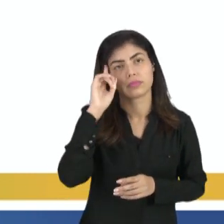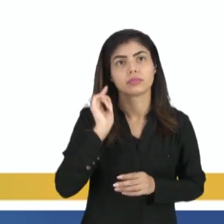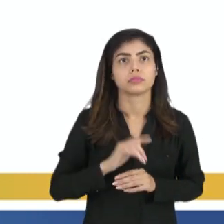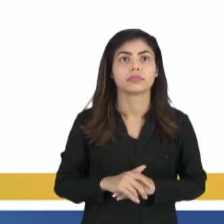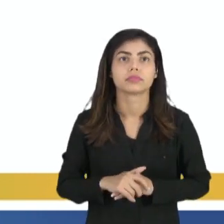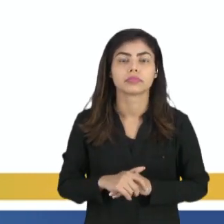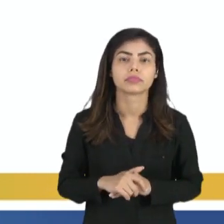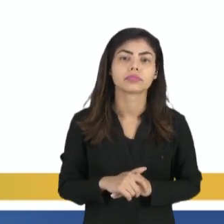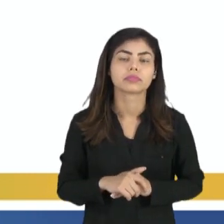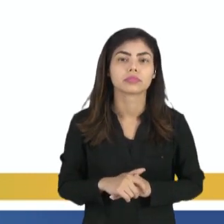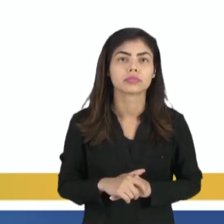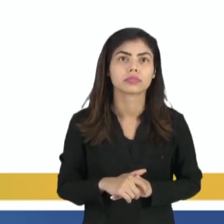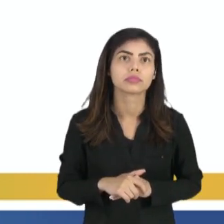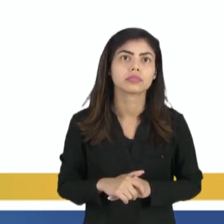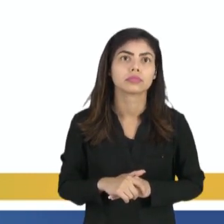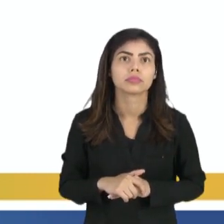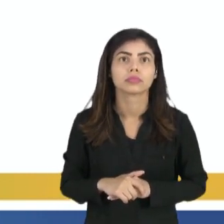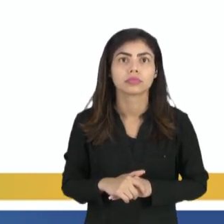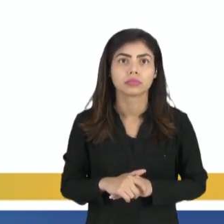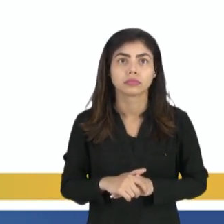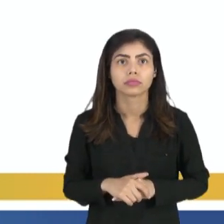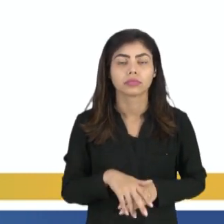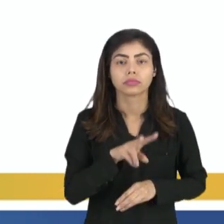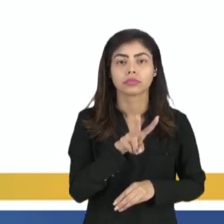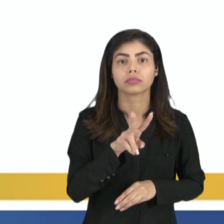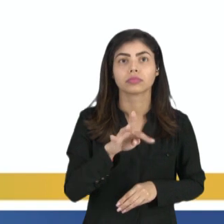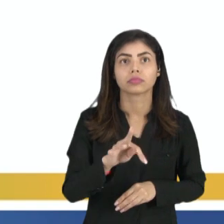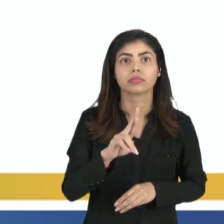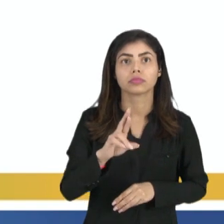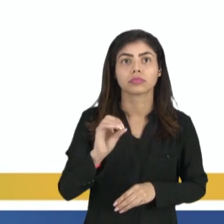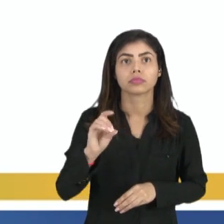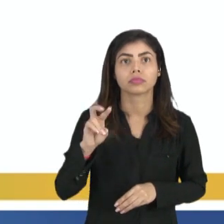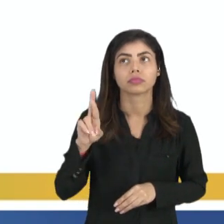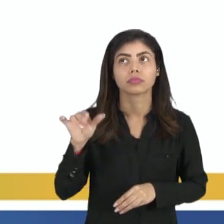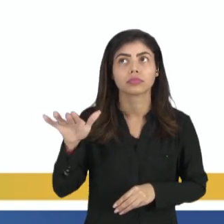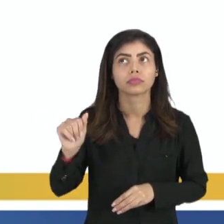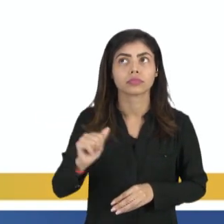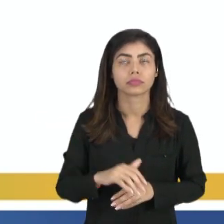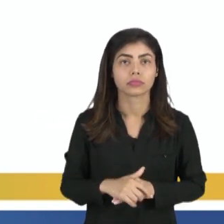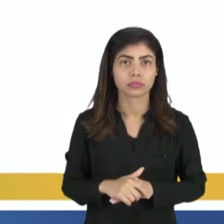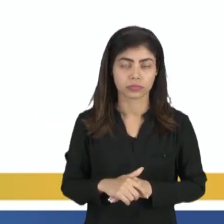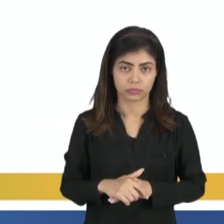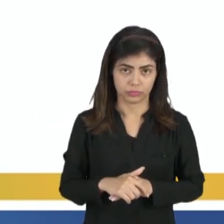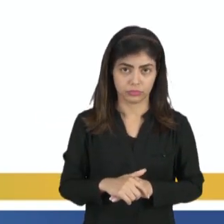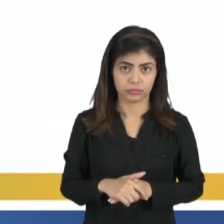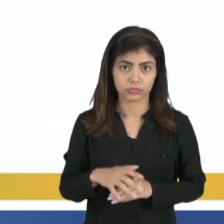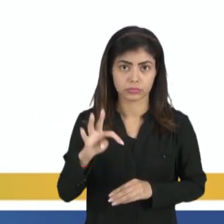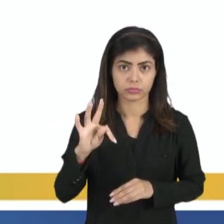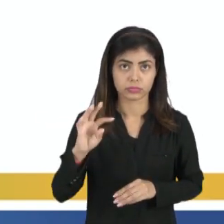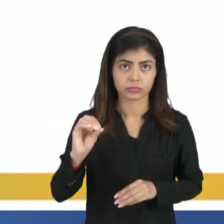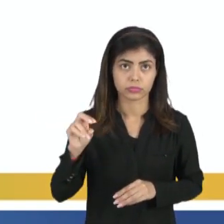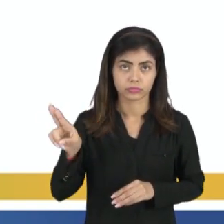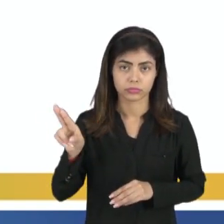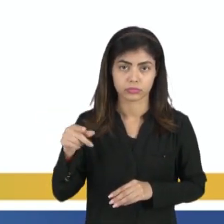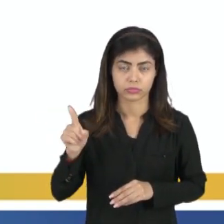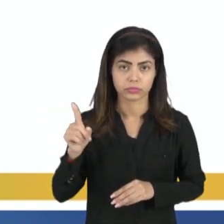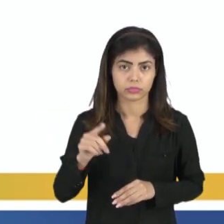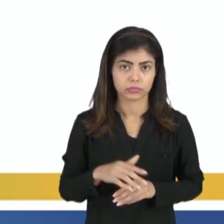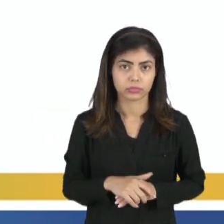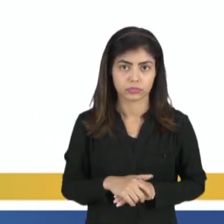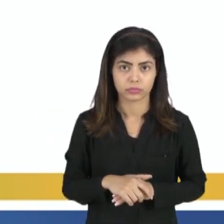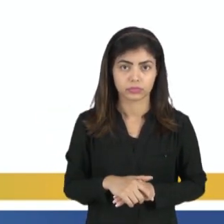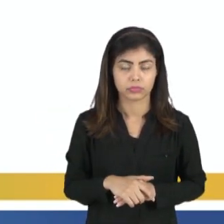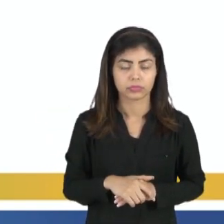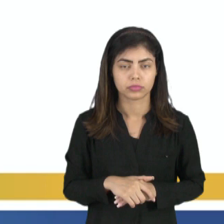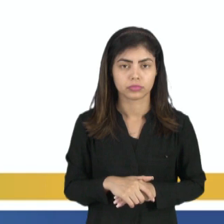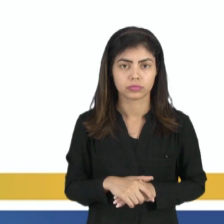vi vírus e a última que nós temos aqui Vitória Observe aí